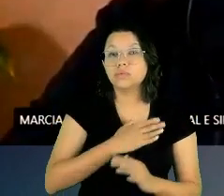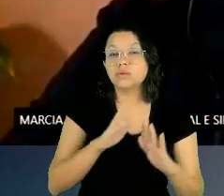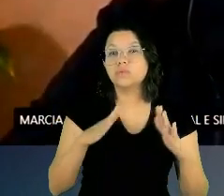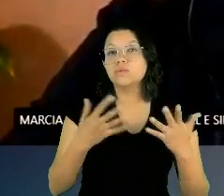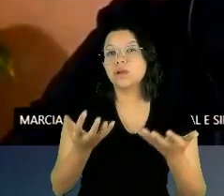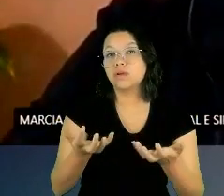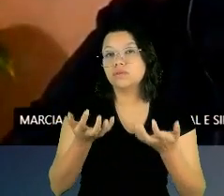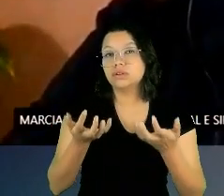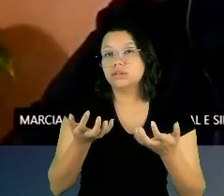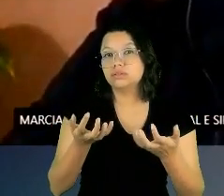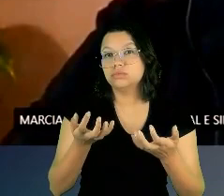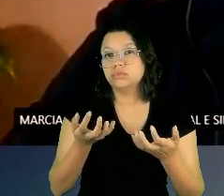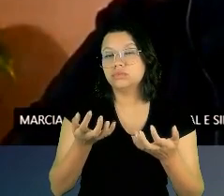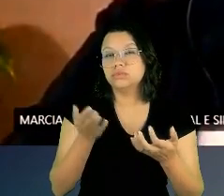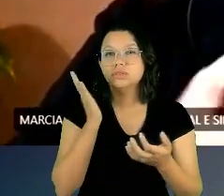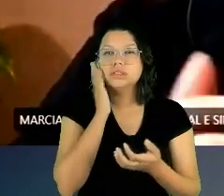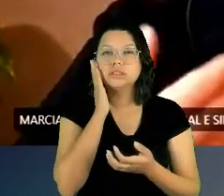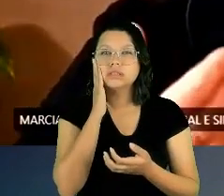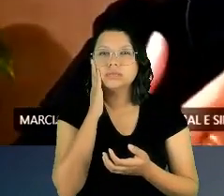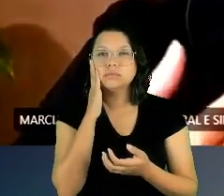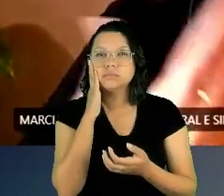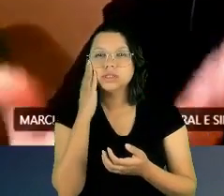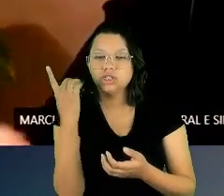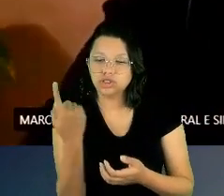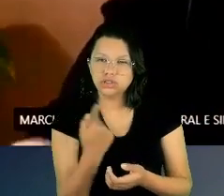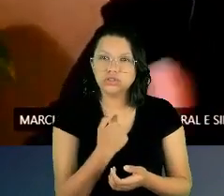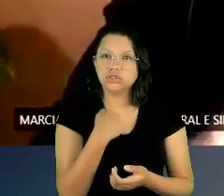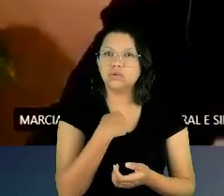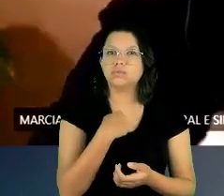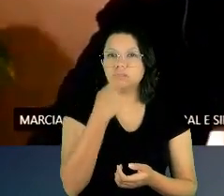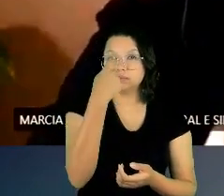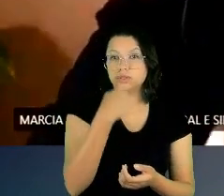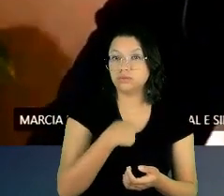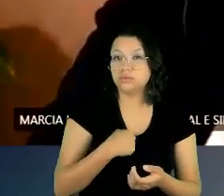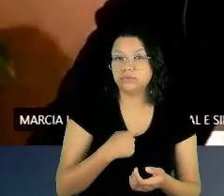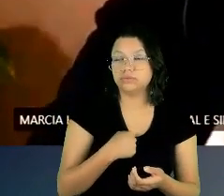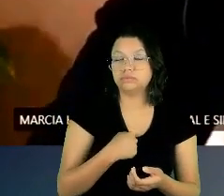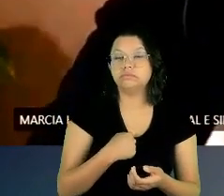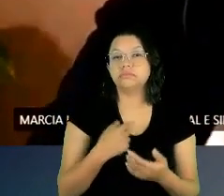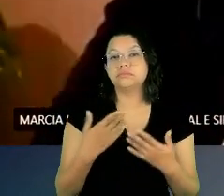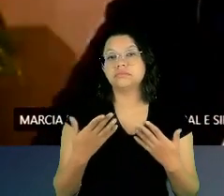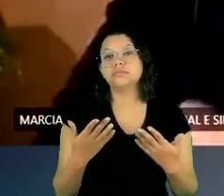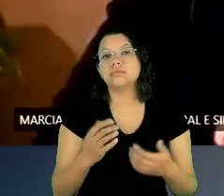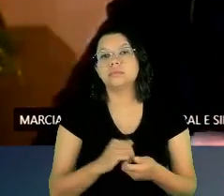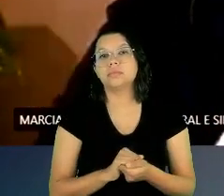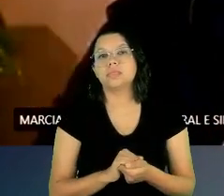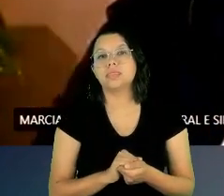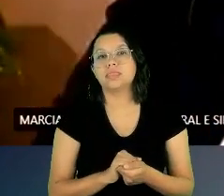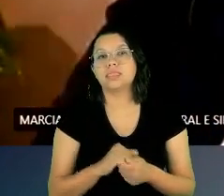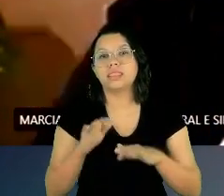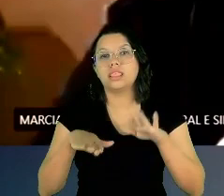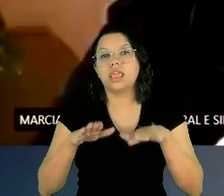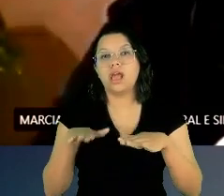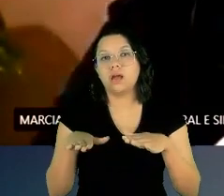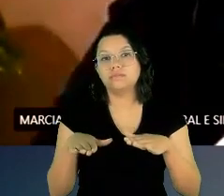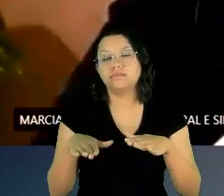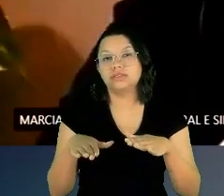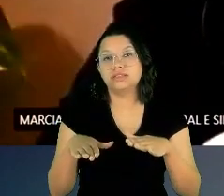um amigo quando nós queremos saber de nós mesmos. Não é por